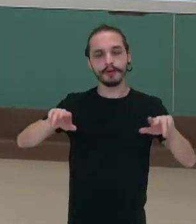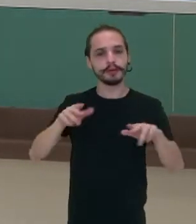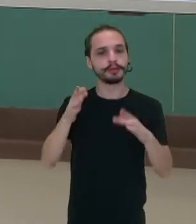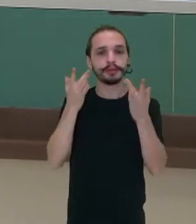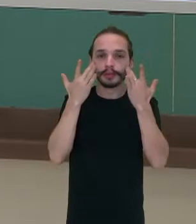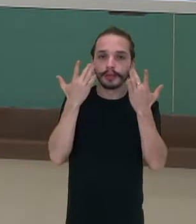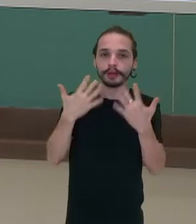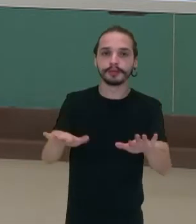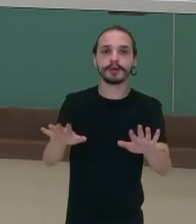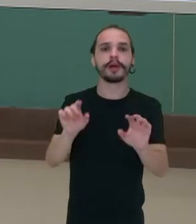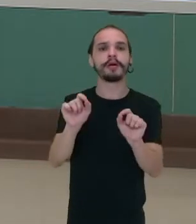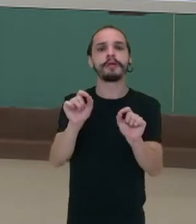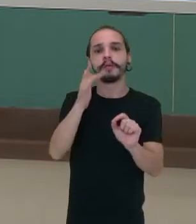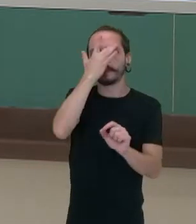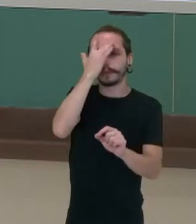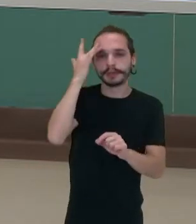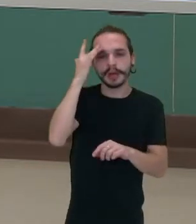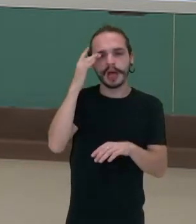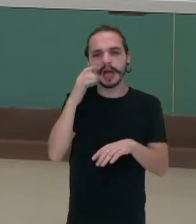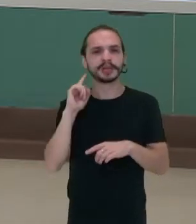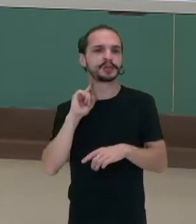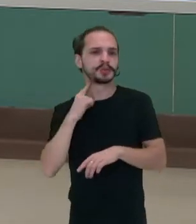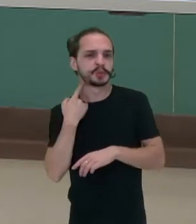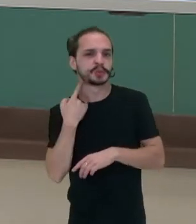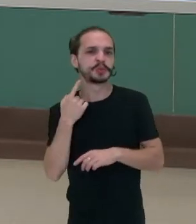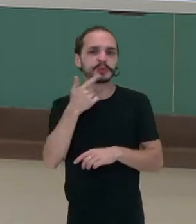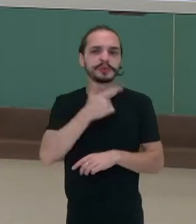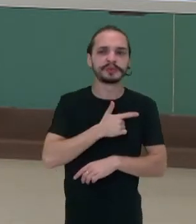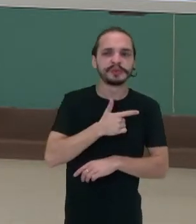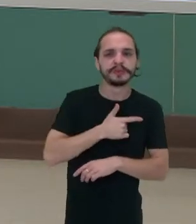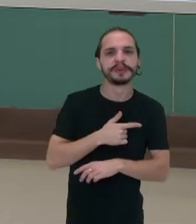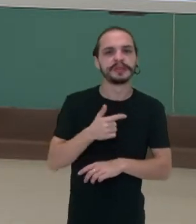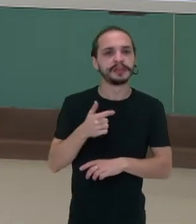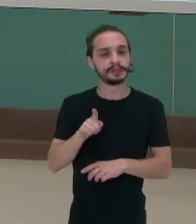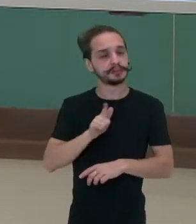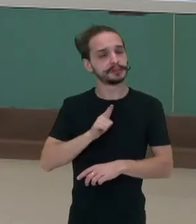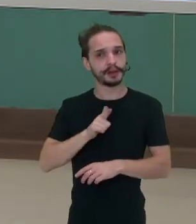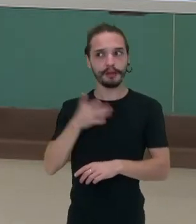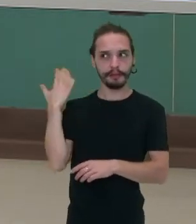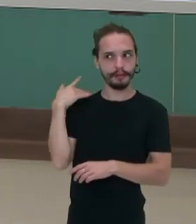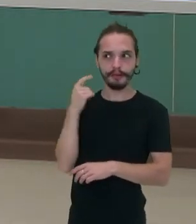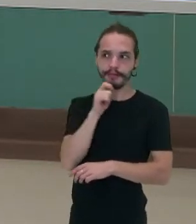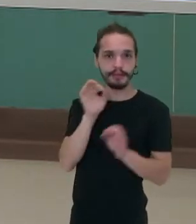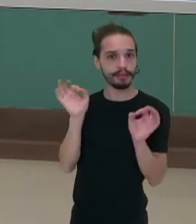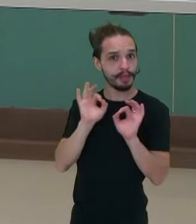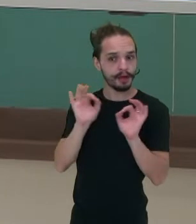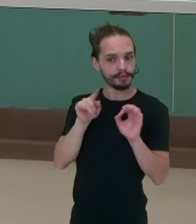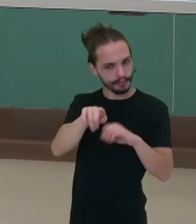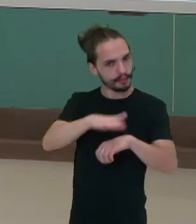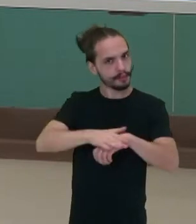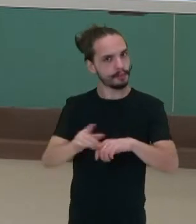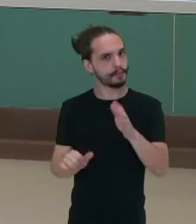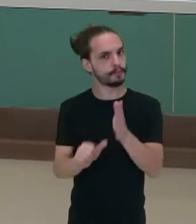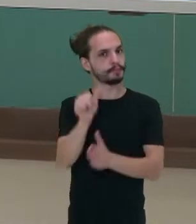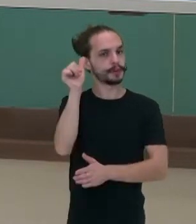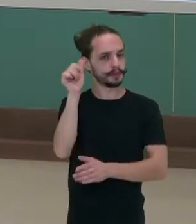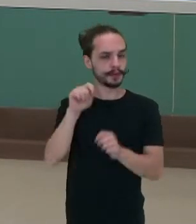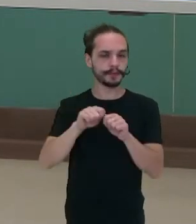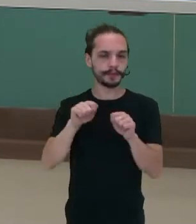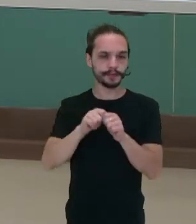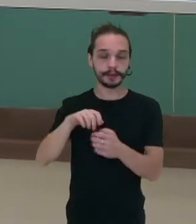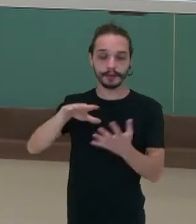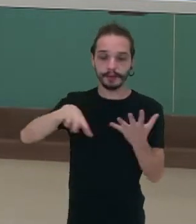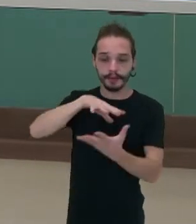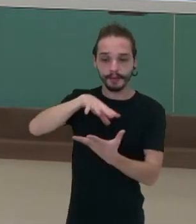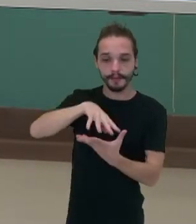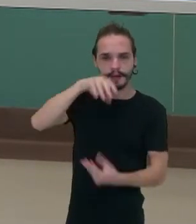naturais. Ele colocava pessoas com pé sujo, unha suja, pessoas feias. É uma coisa que não era utilizada nessa época, ele já fazia. E o barroco, que a princípio era uma